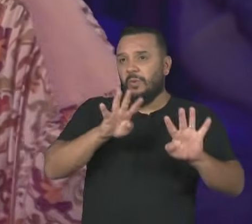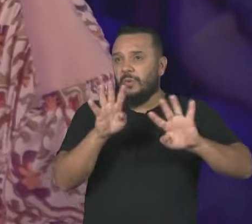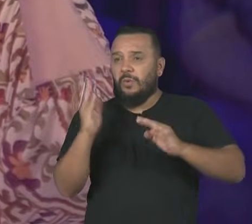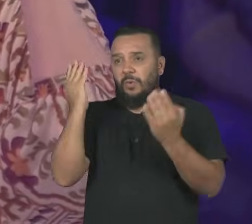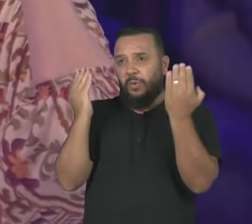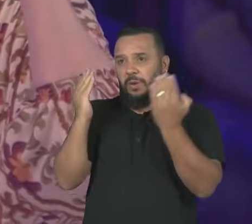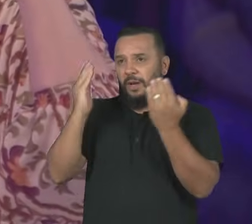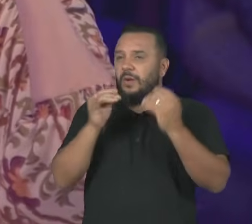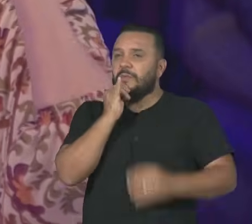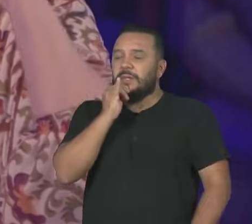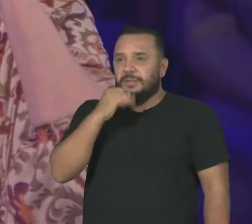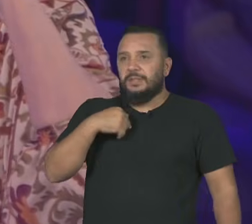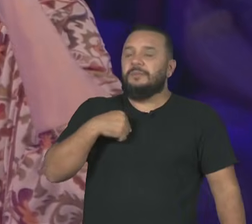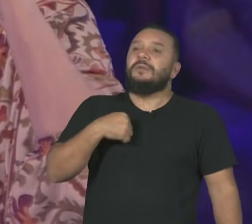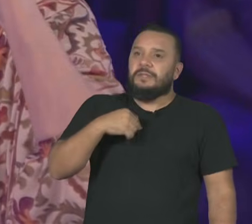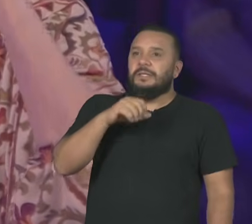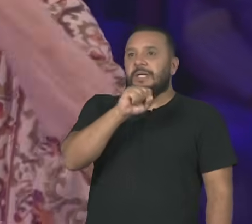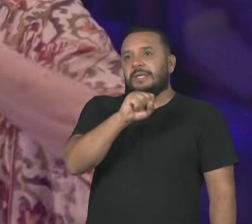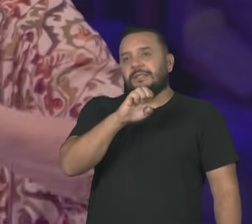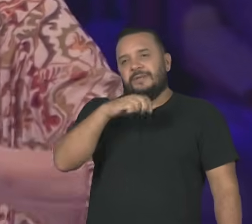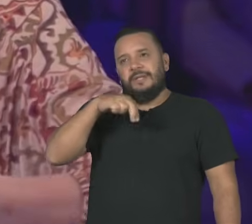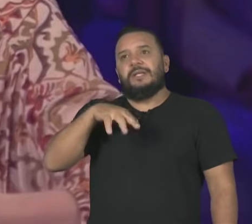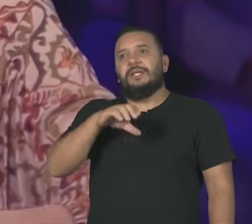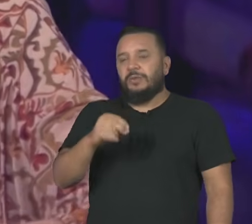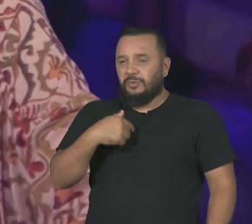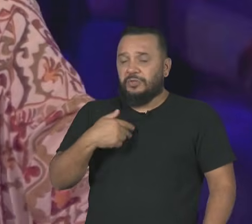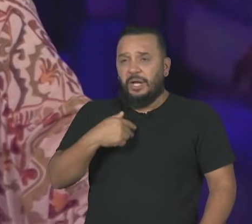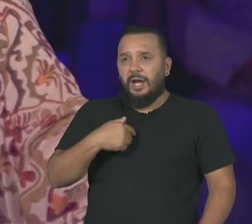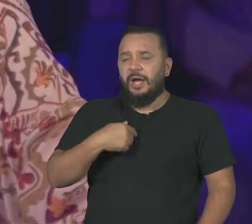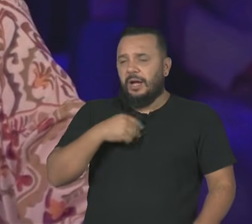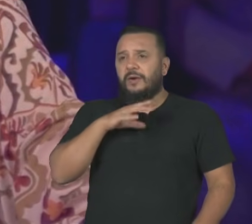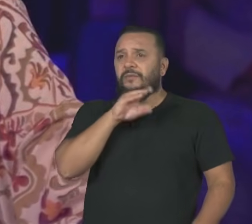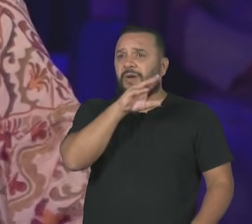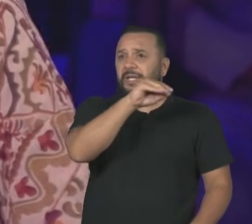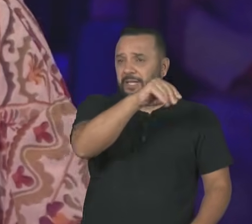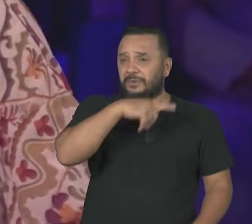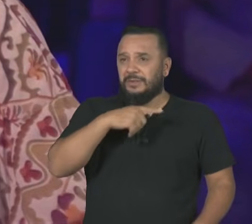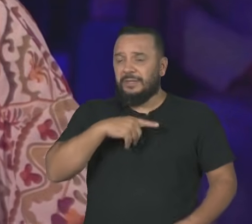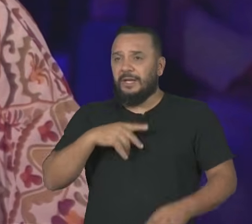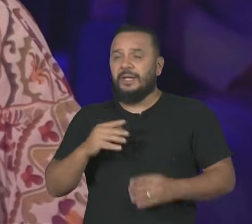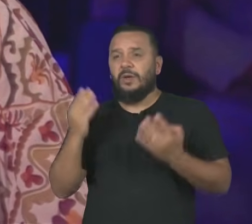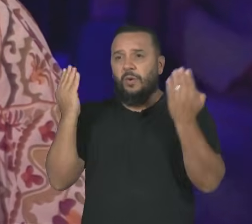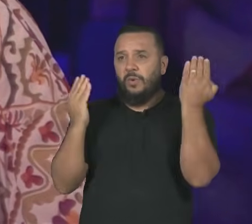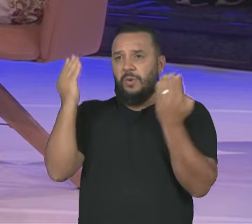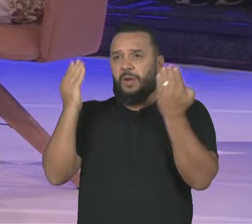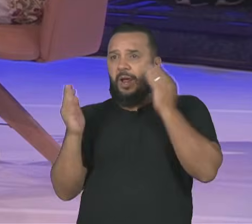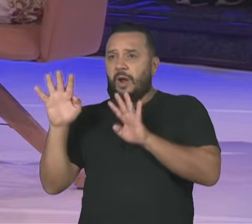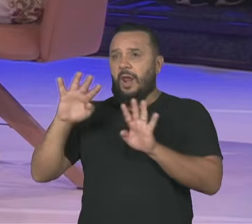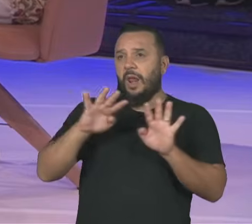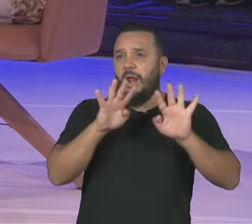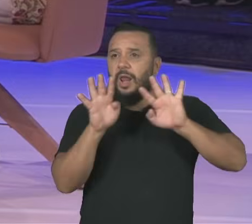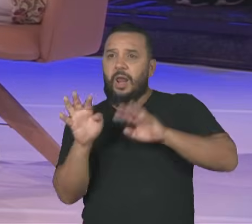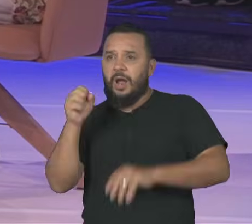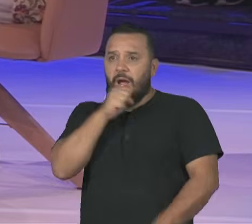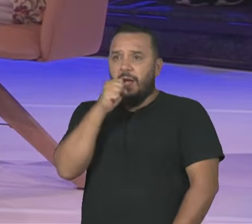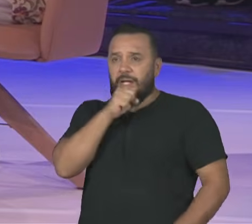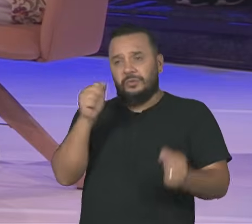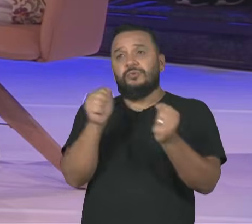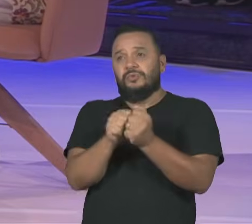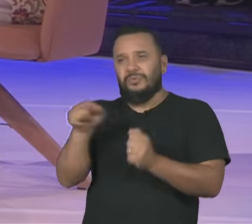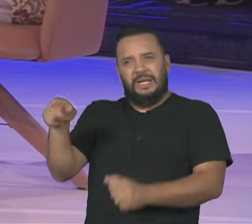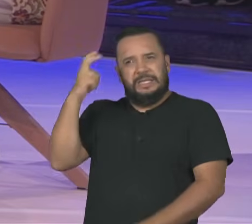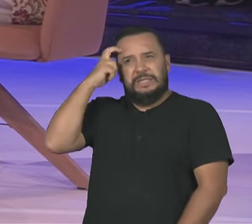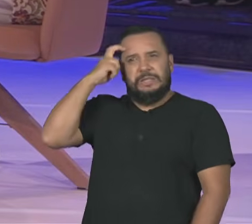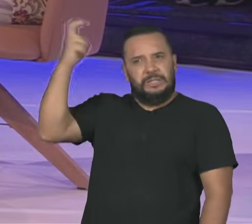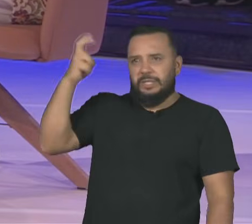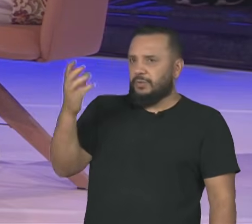ficava falando, o coral ao fundo cantava em 2 vozes. É um gênio. Ele é um gênio. E o que eu acho